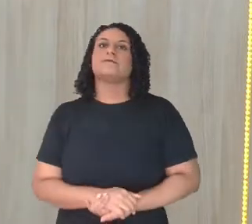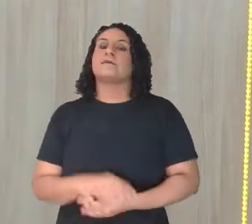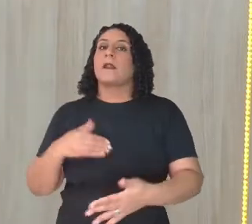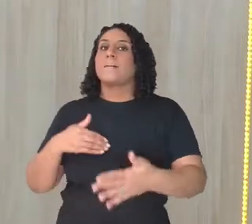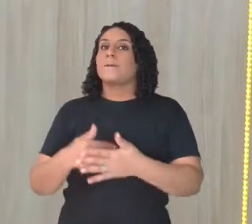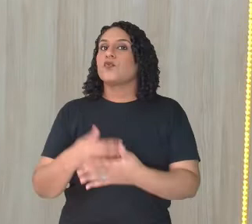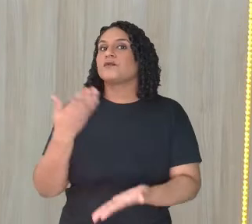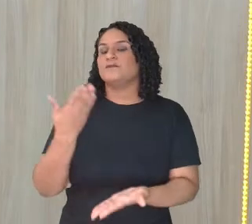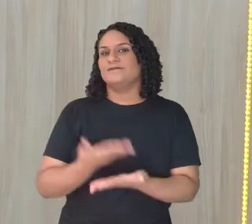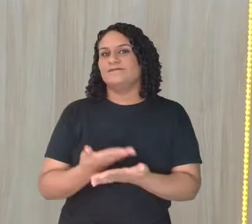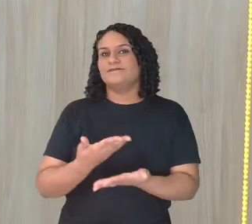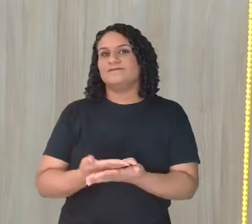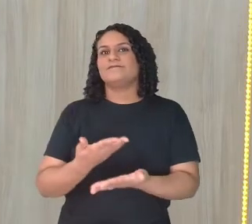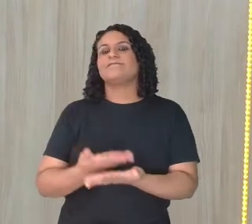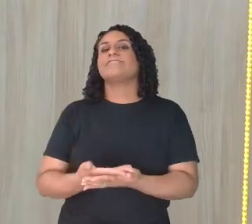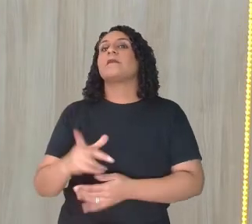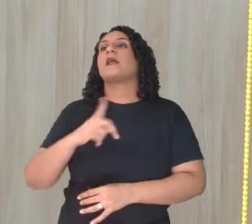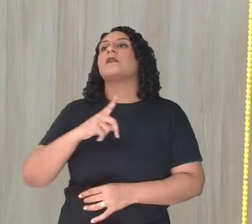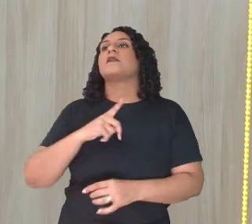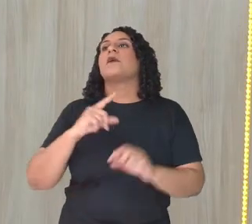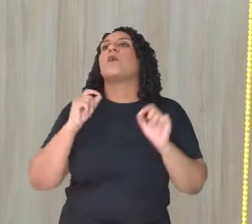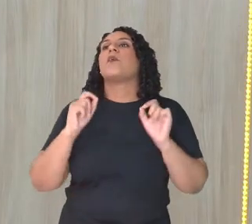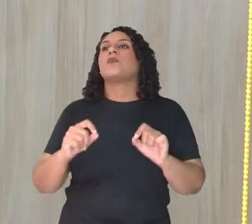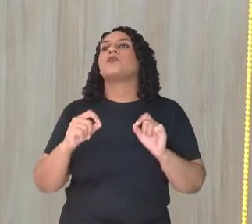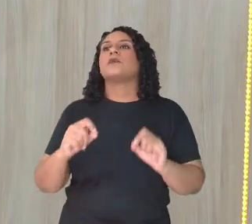próxima aula, a gente tem